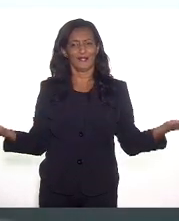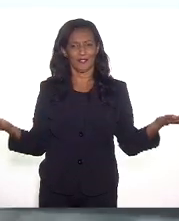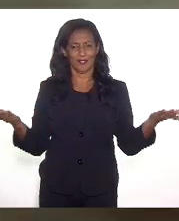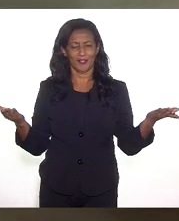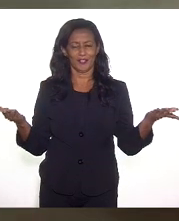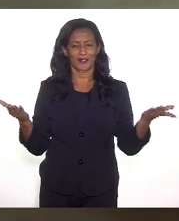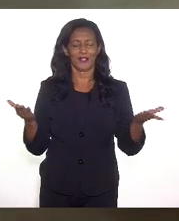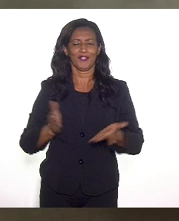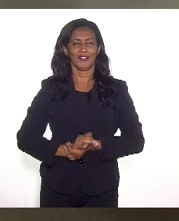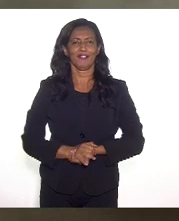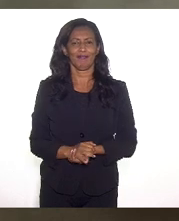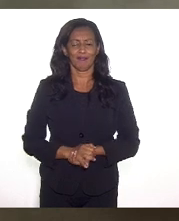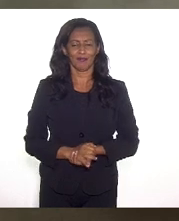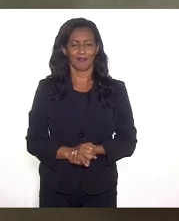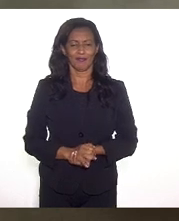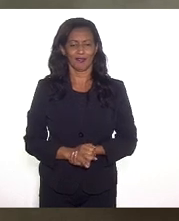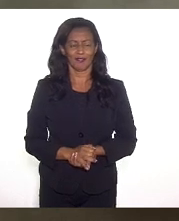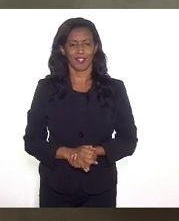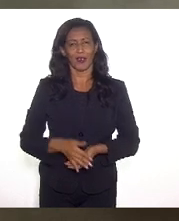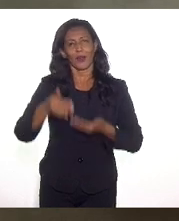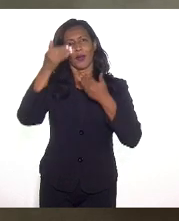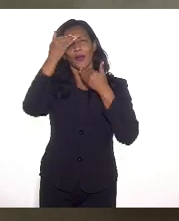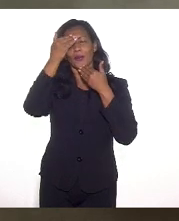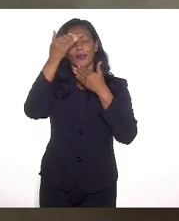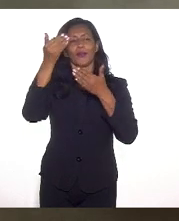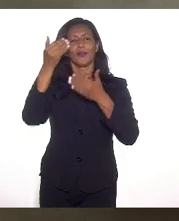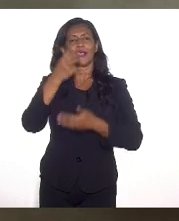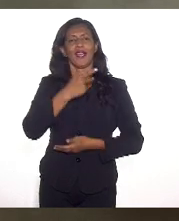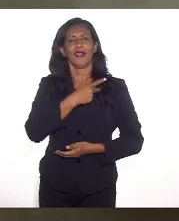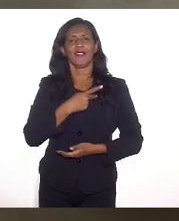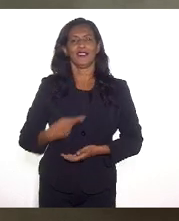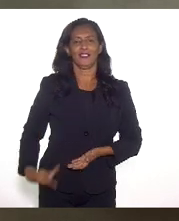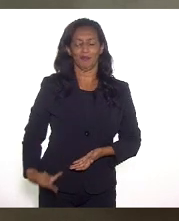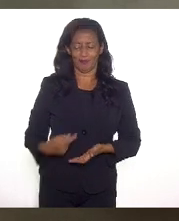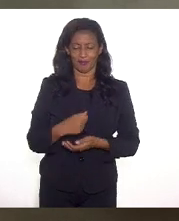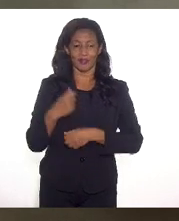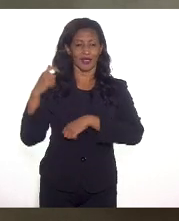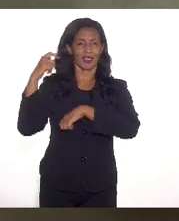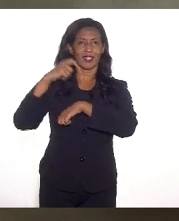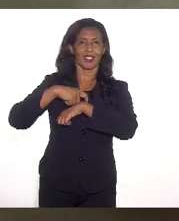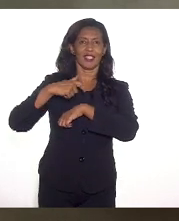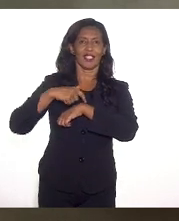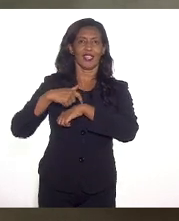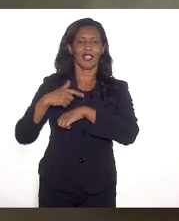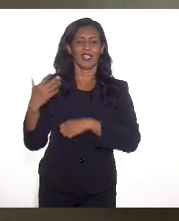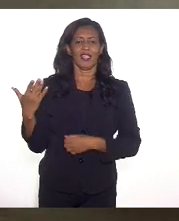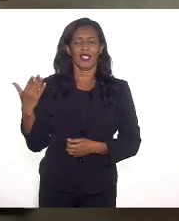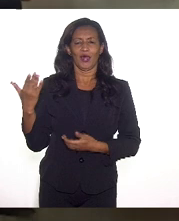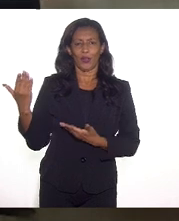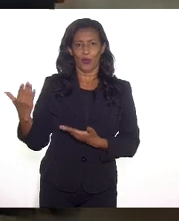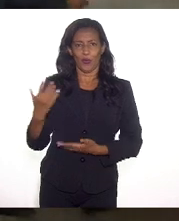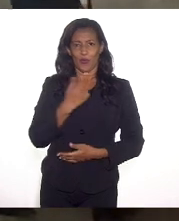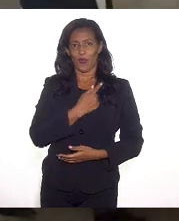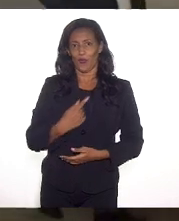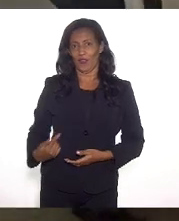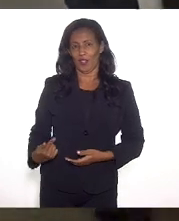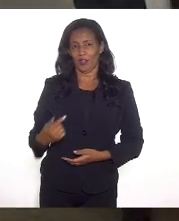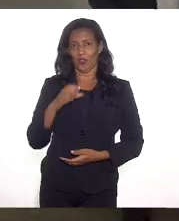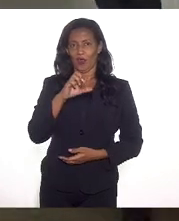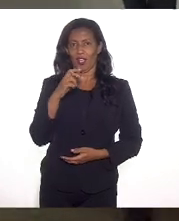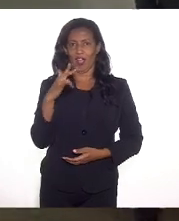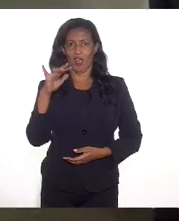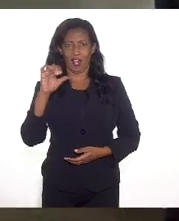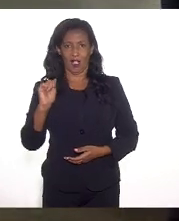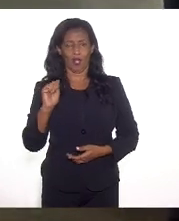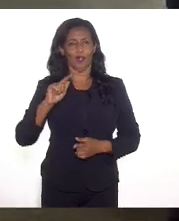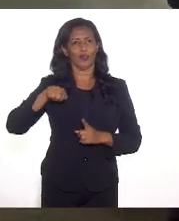a todas e todos. Obrigado, presidente. Neste momento, o senhor governador Cláudio Castro, juntamente